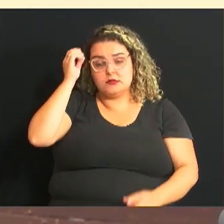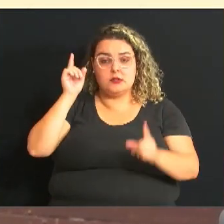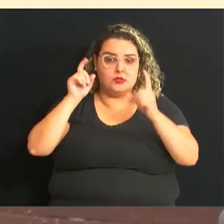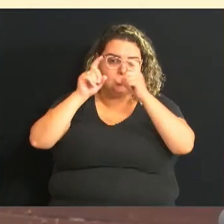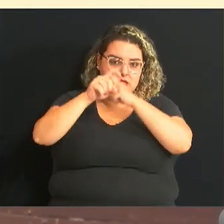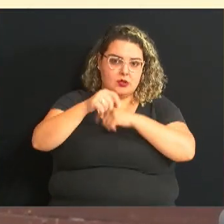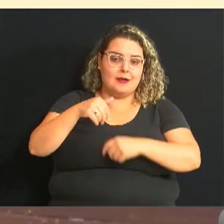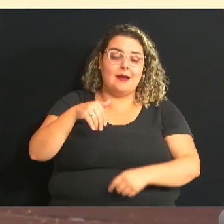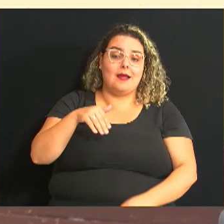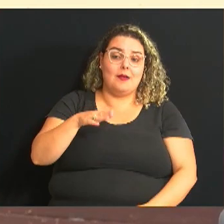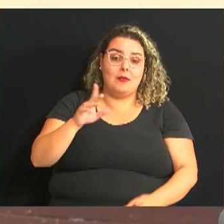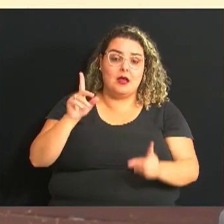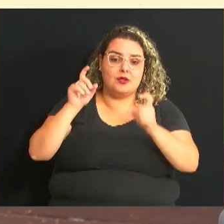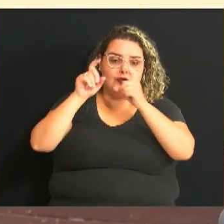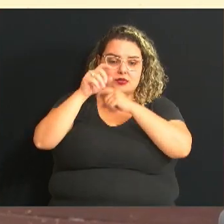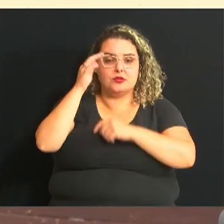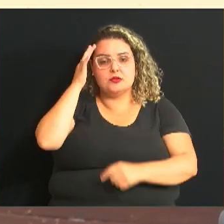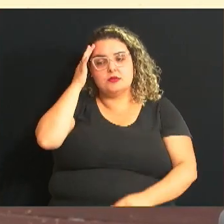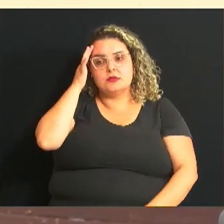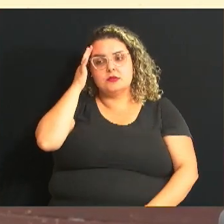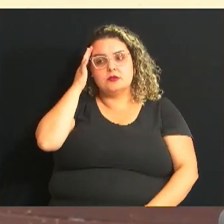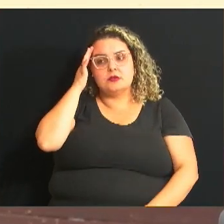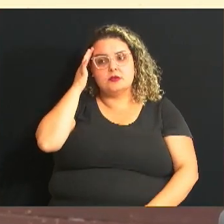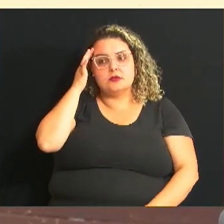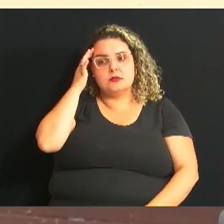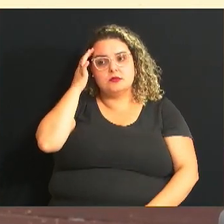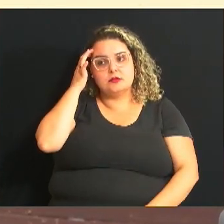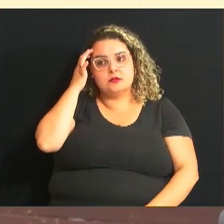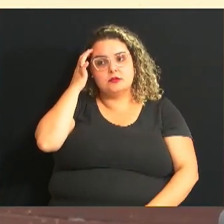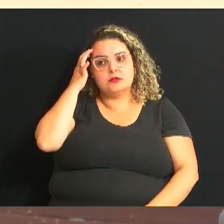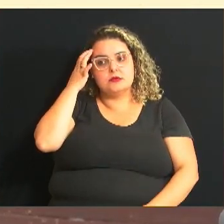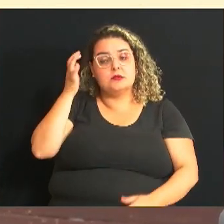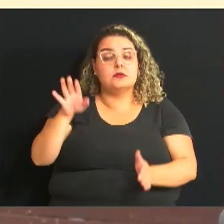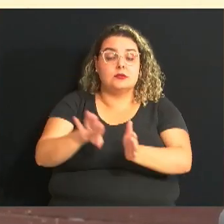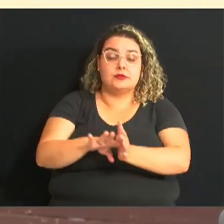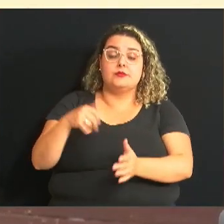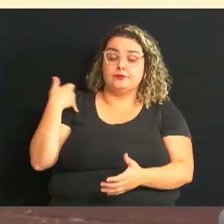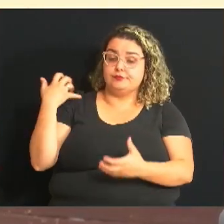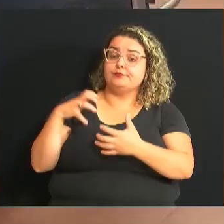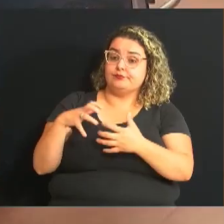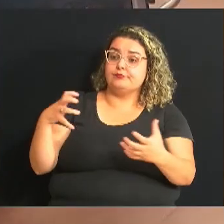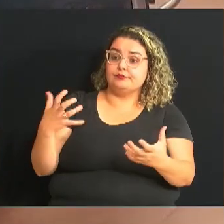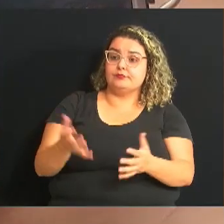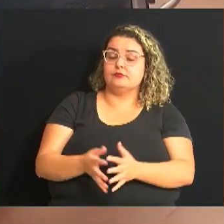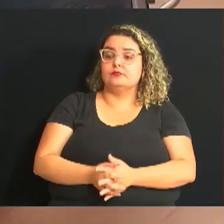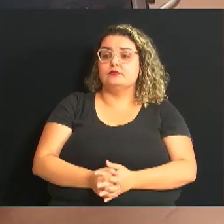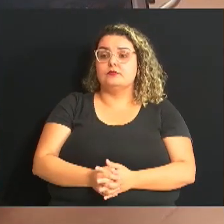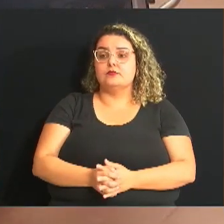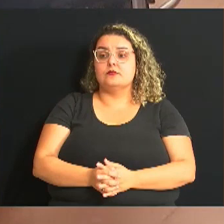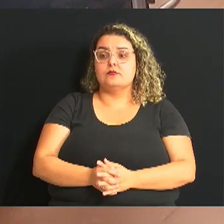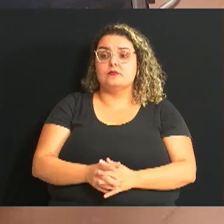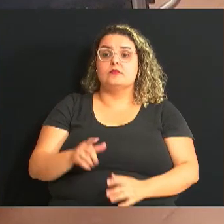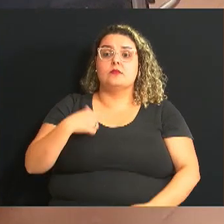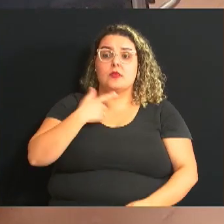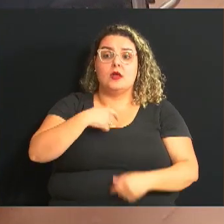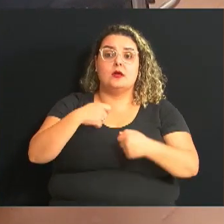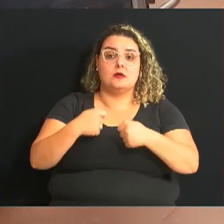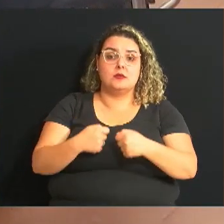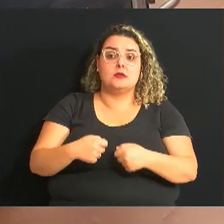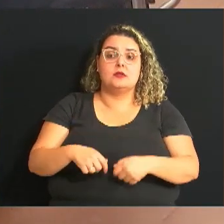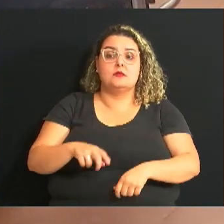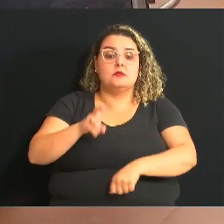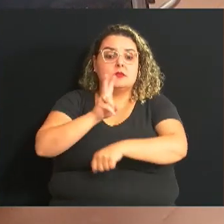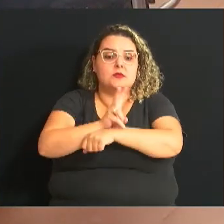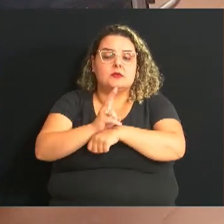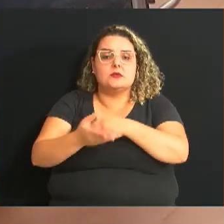mais as pessoas estão chegando na idade mais avançada, a população idosa, né, tá chegando, e nós precisamos cuidar deles, né?